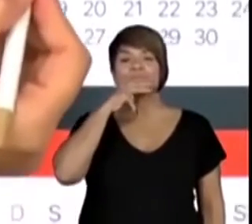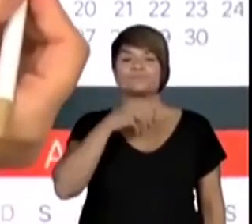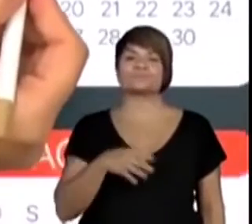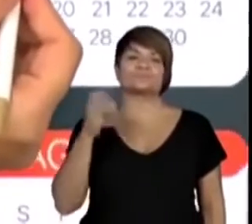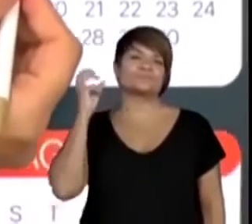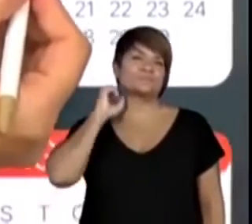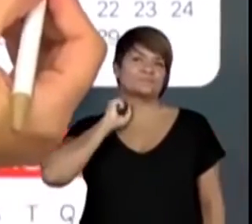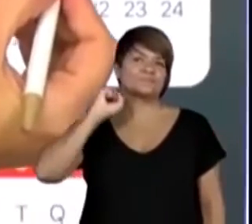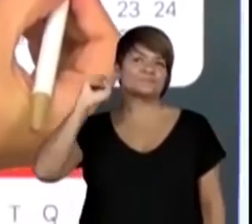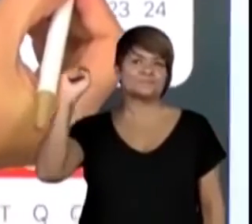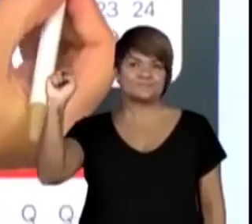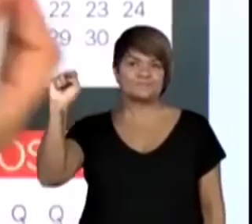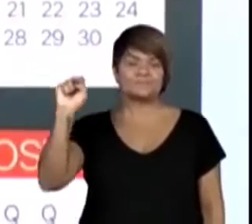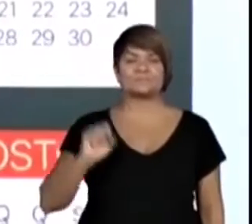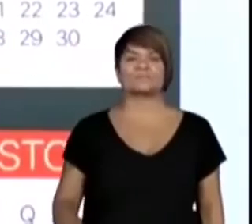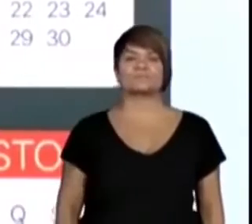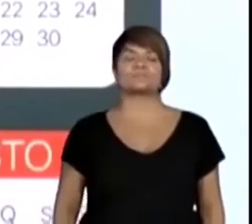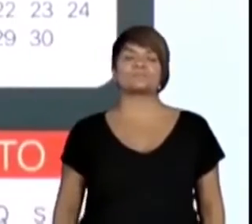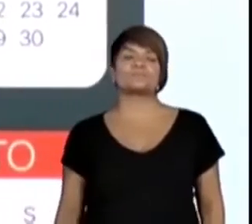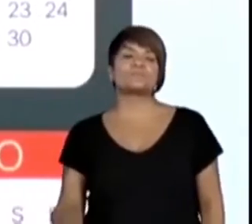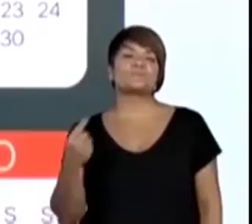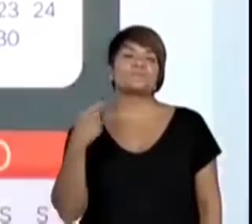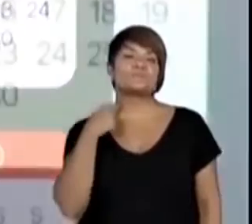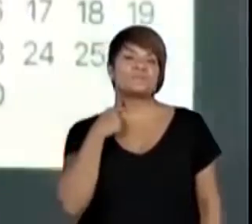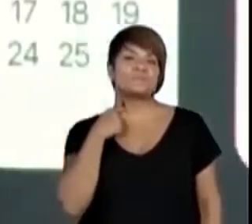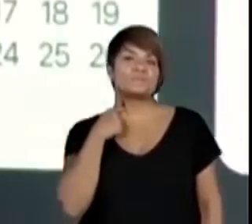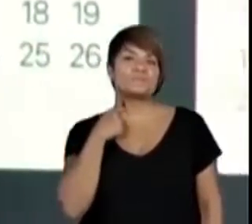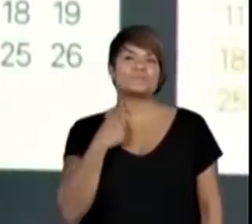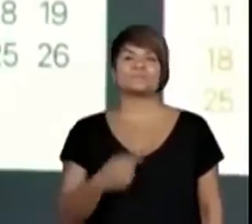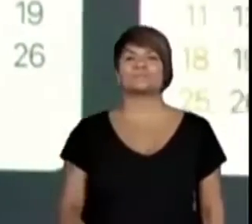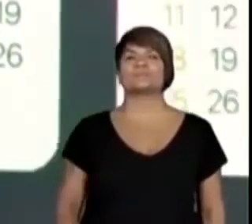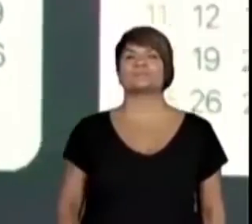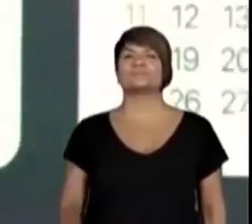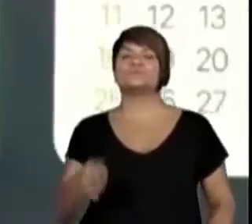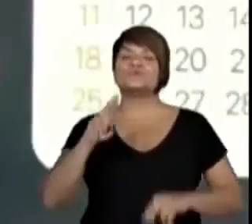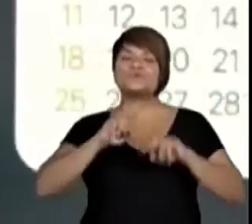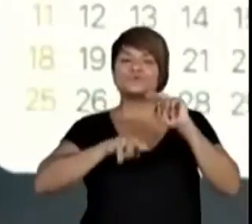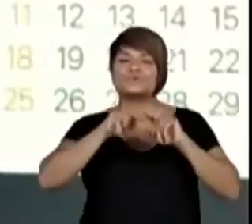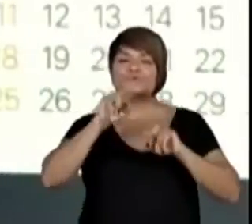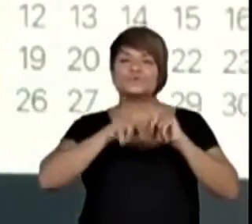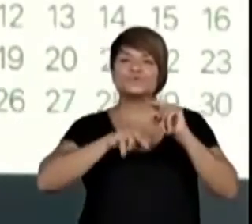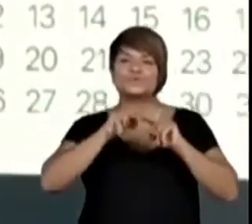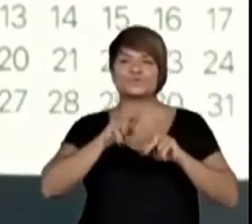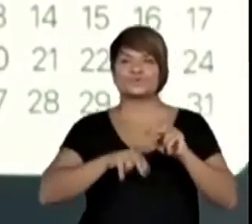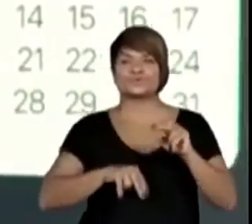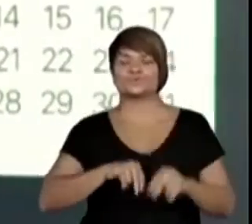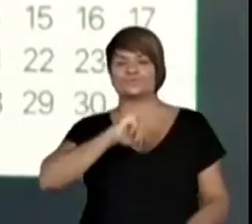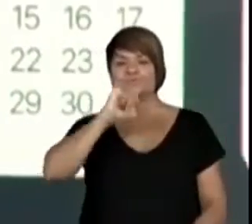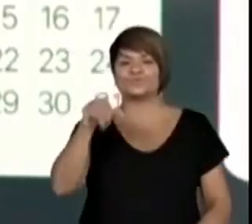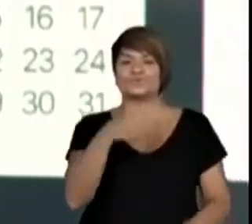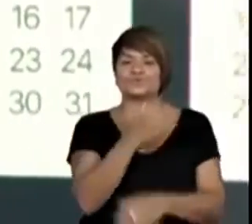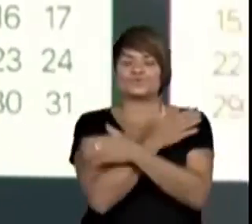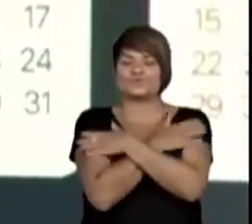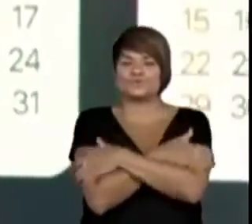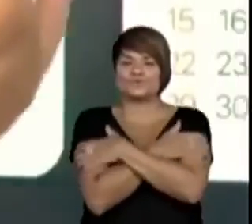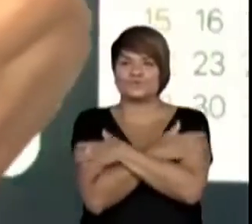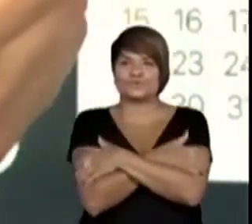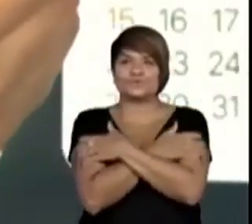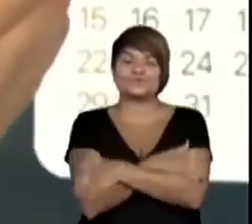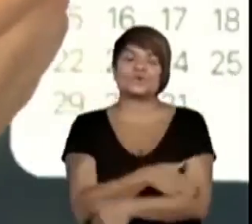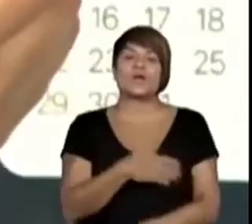março, abril, maio, junho.